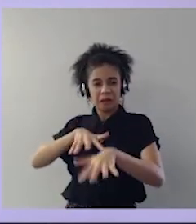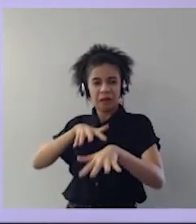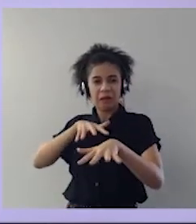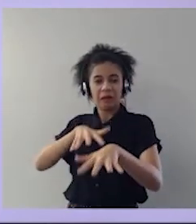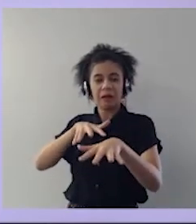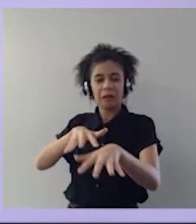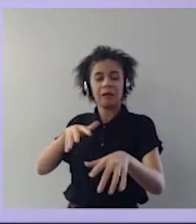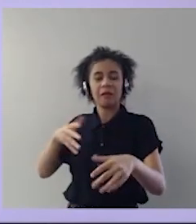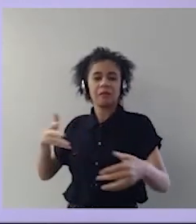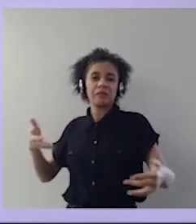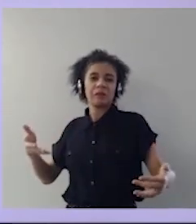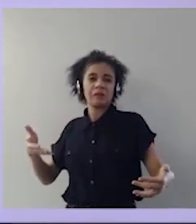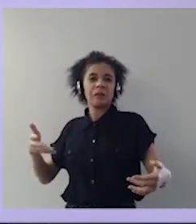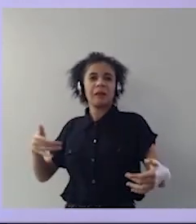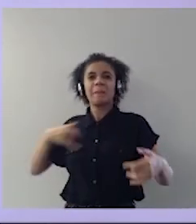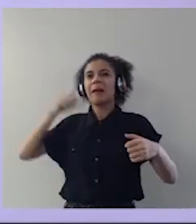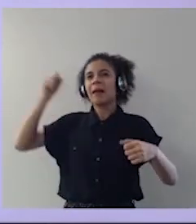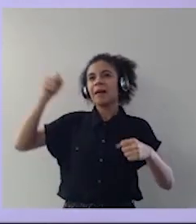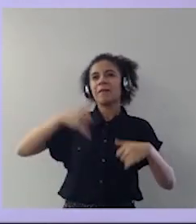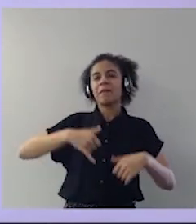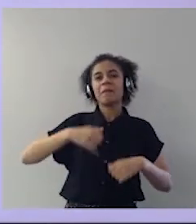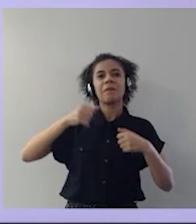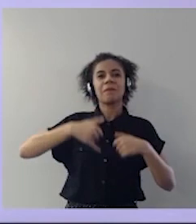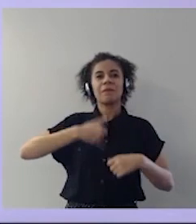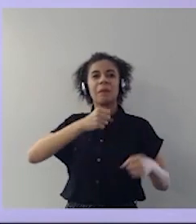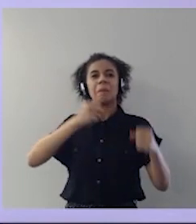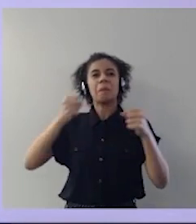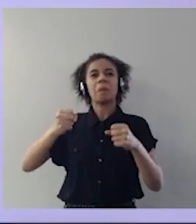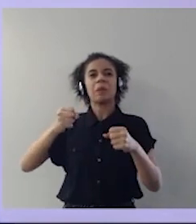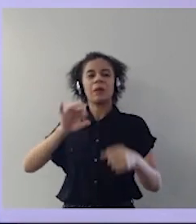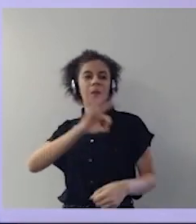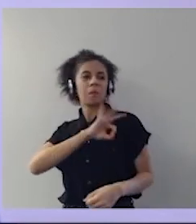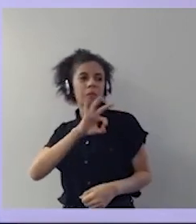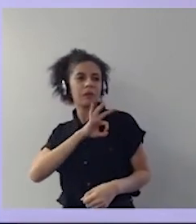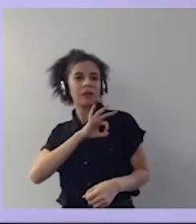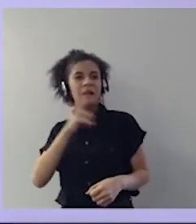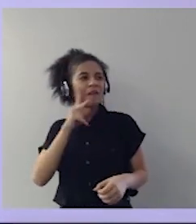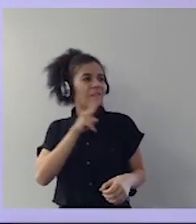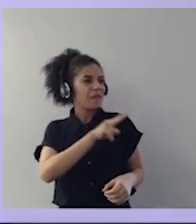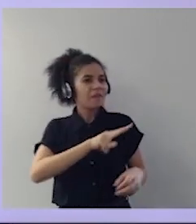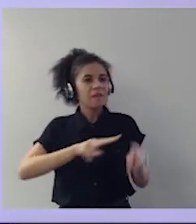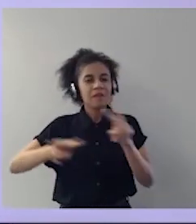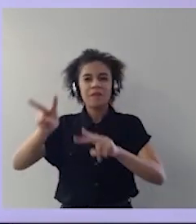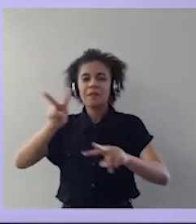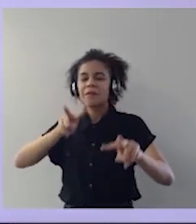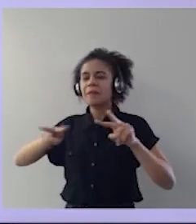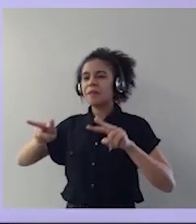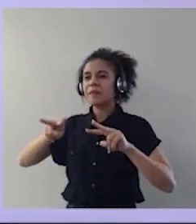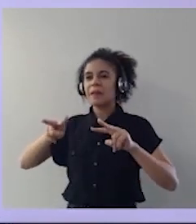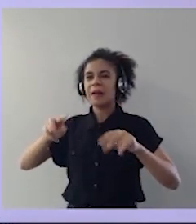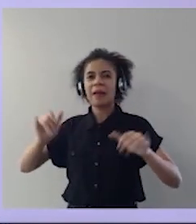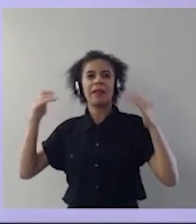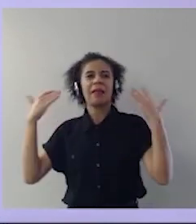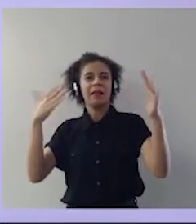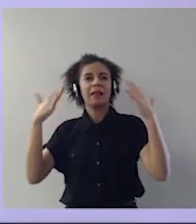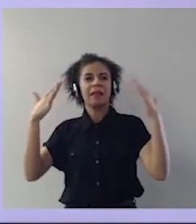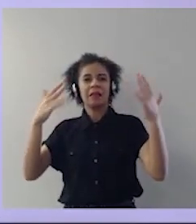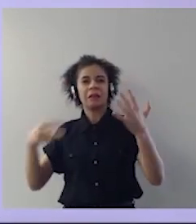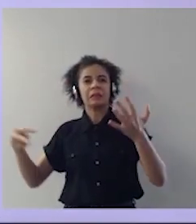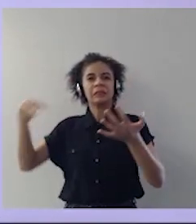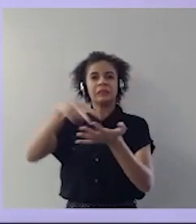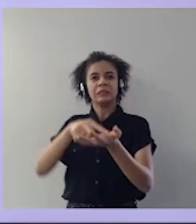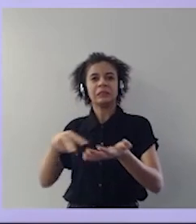de juristas que festejam o poder de polícia, né? Que festejam as requisições, o ressurgimento